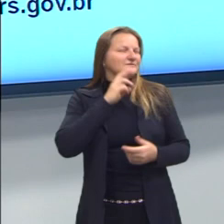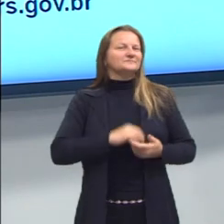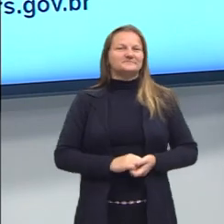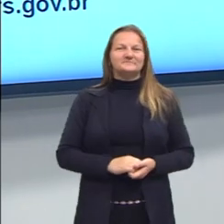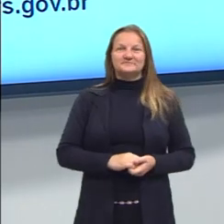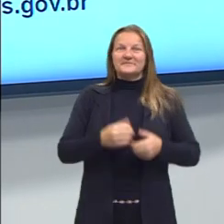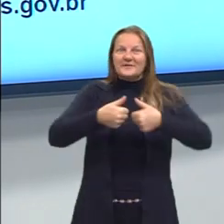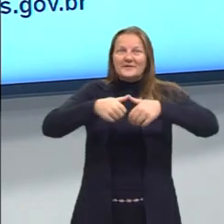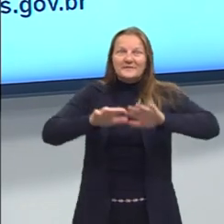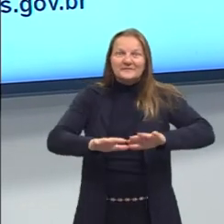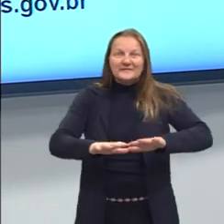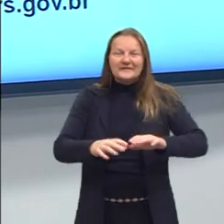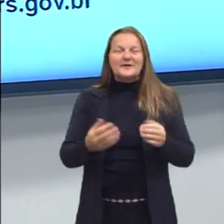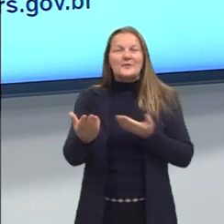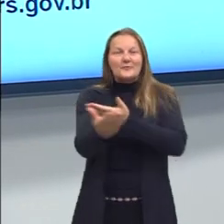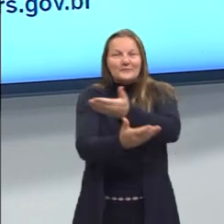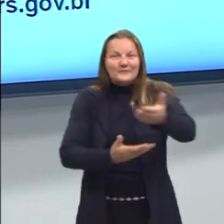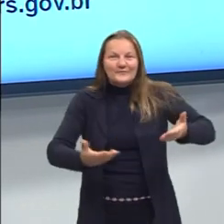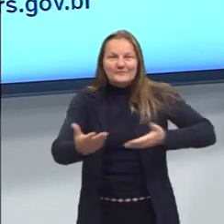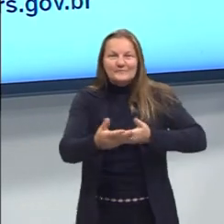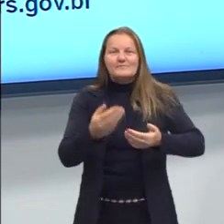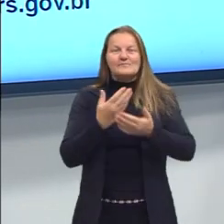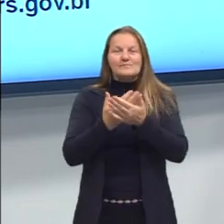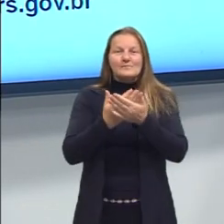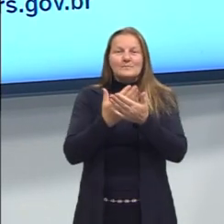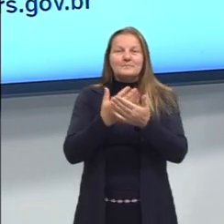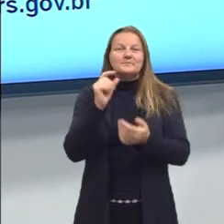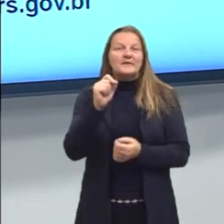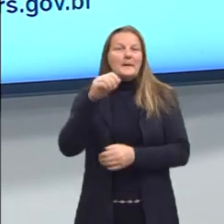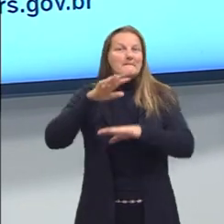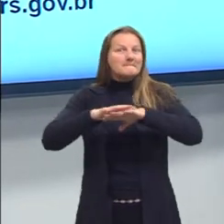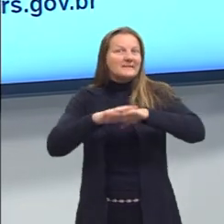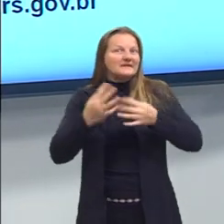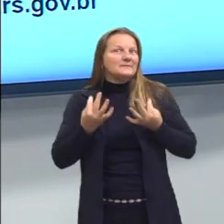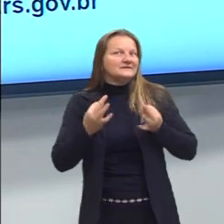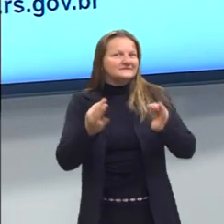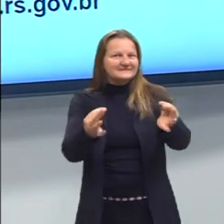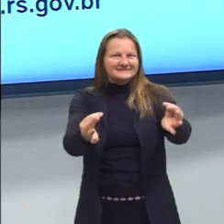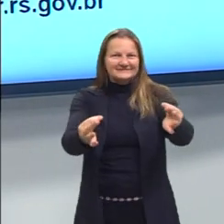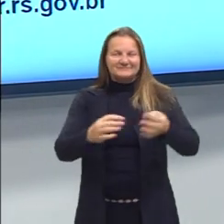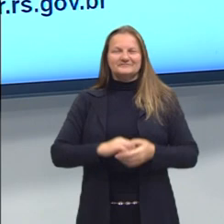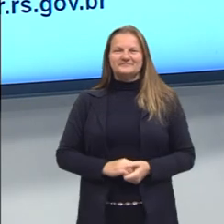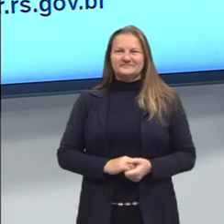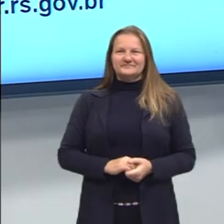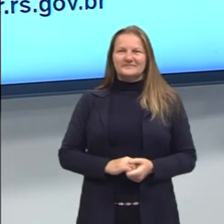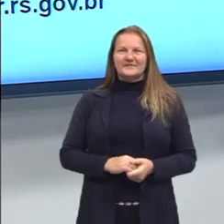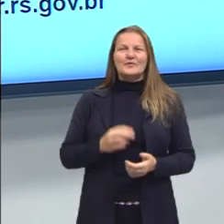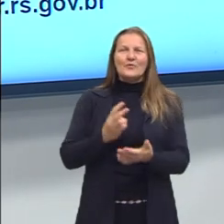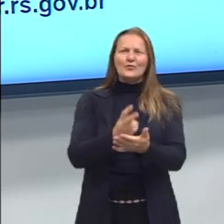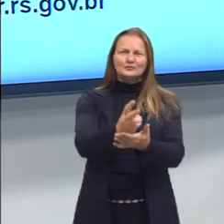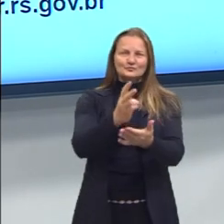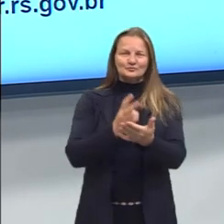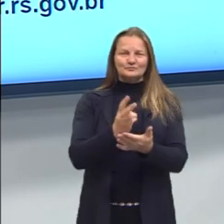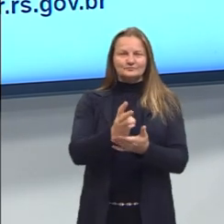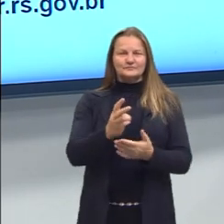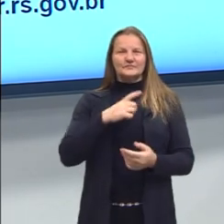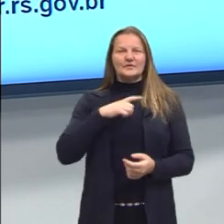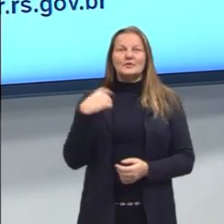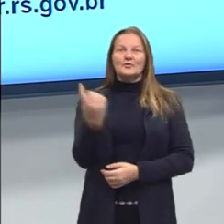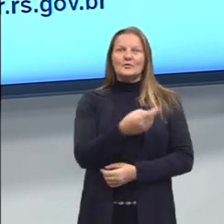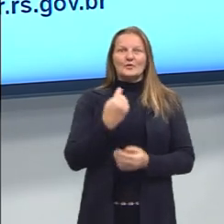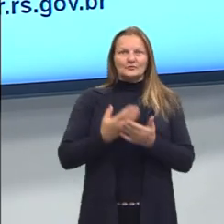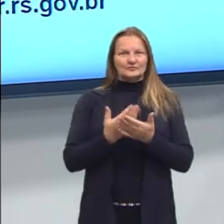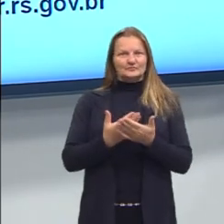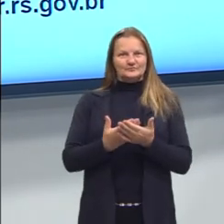tô aqui então para compartilhar com vocês mais uma aula de matemática e suas Tecnologias dando continuidade nos